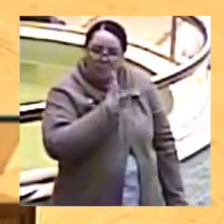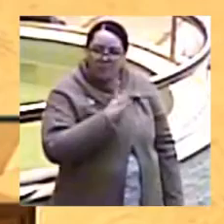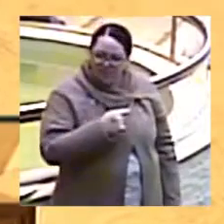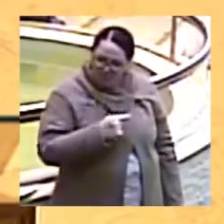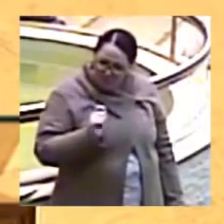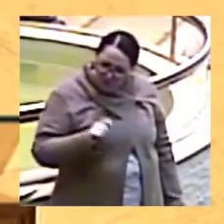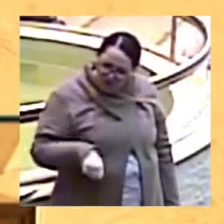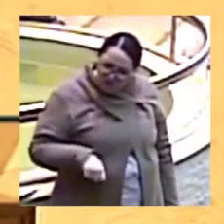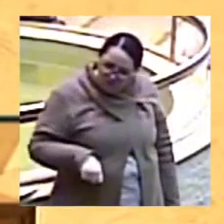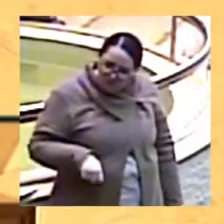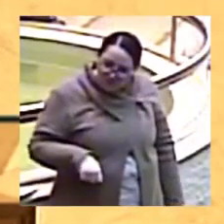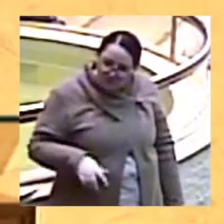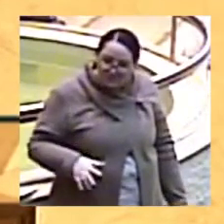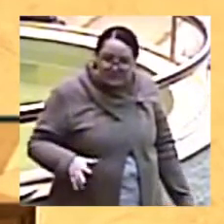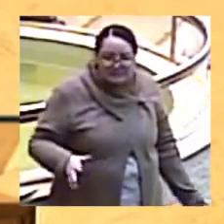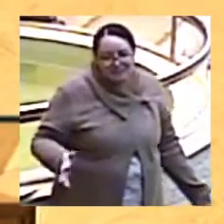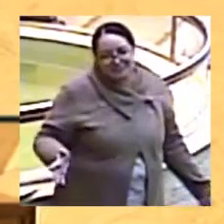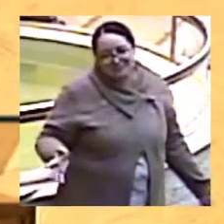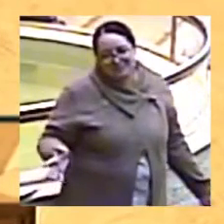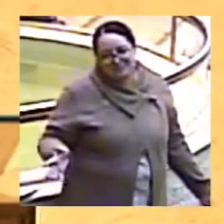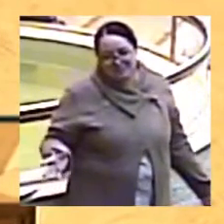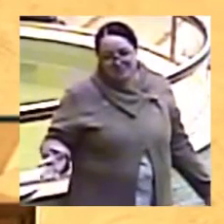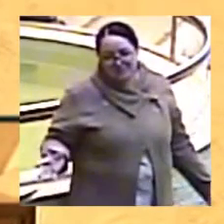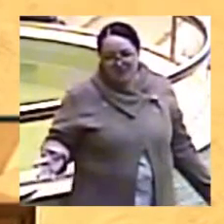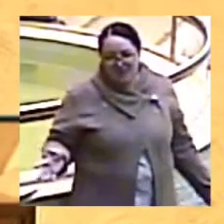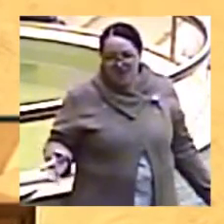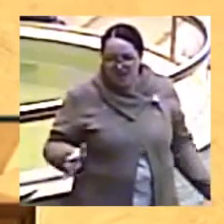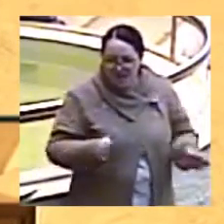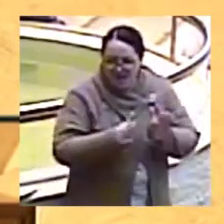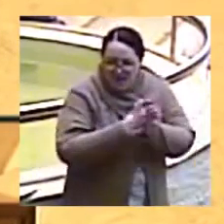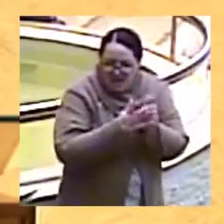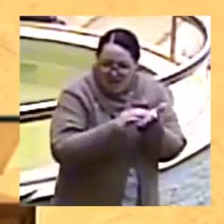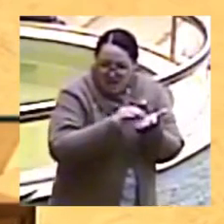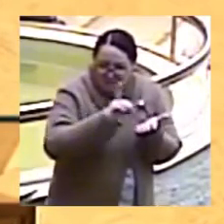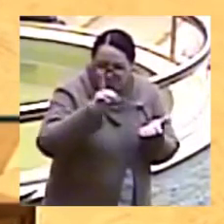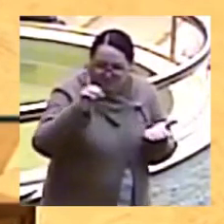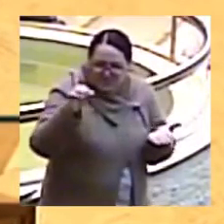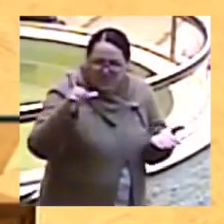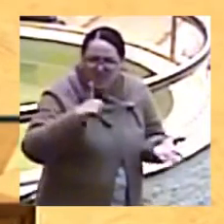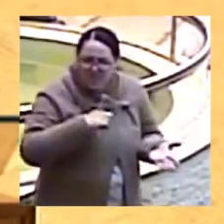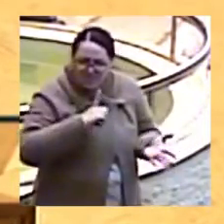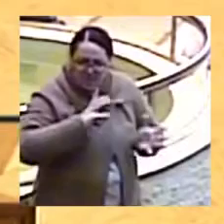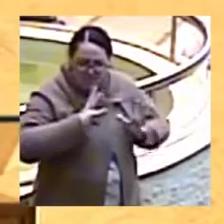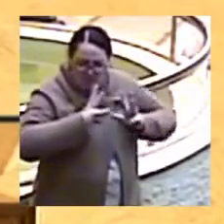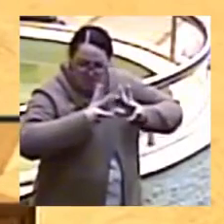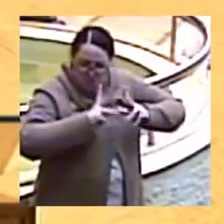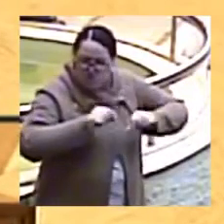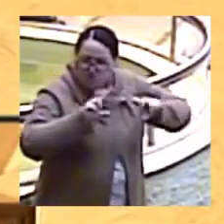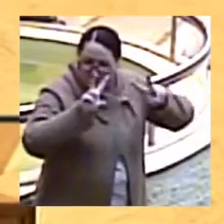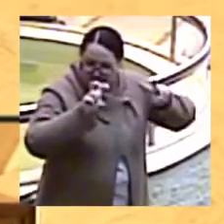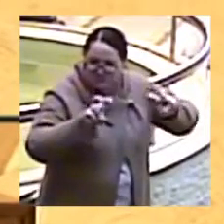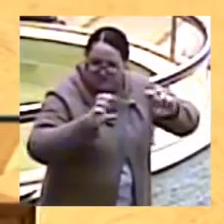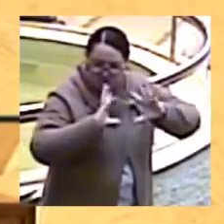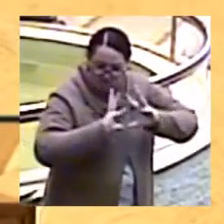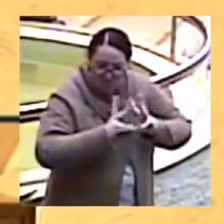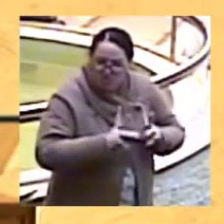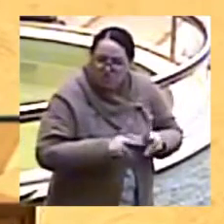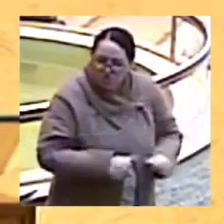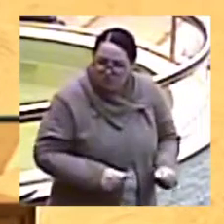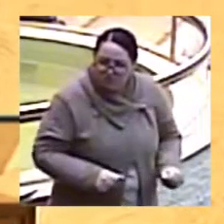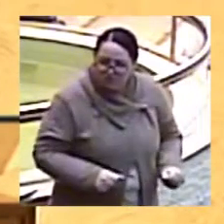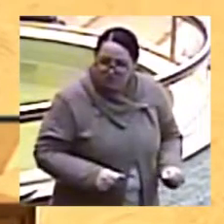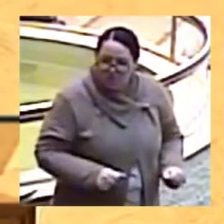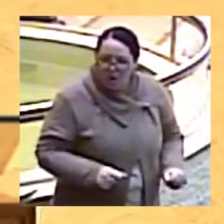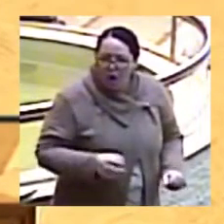Na palavra de Deus, não existe o politicamente correto. Na palavra de Deus, e é isso que Davi está dizendo aqui, no verso 1 e 2,